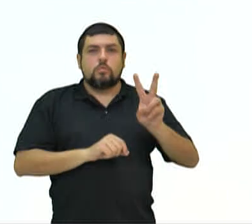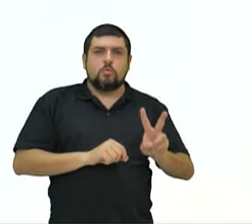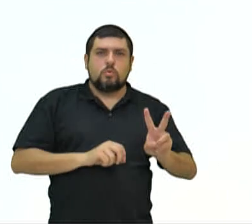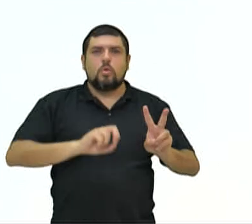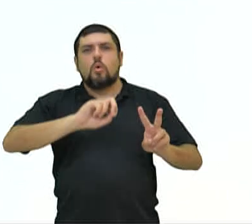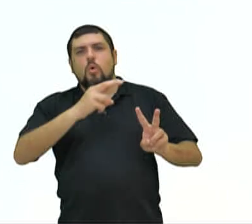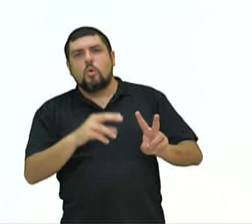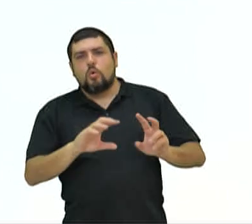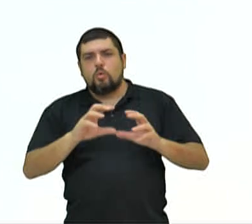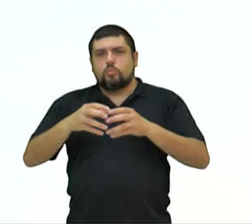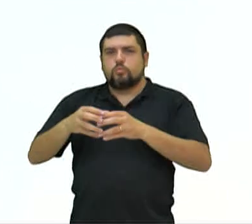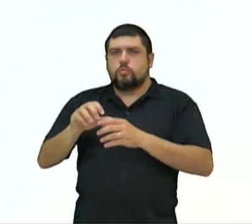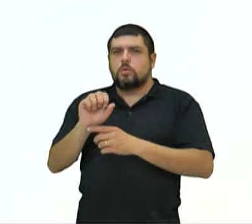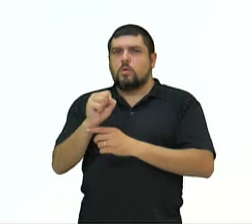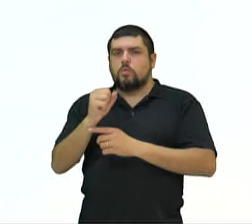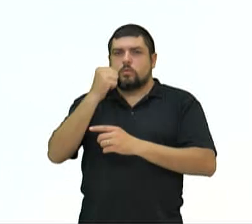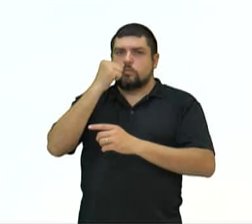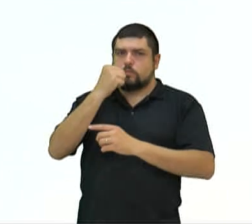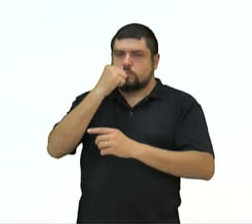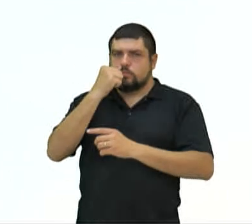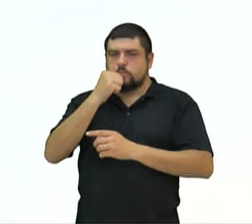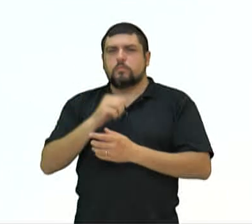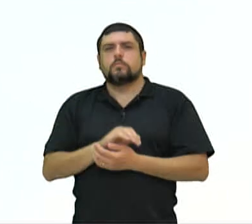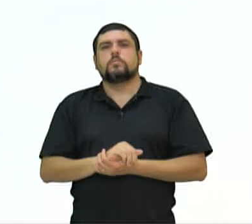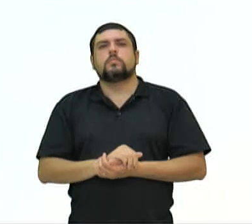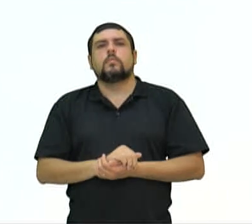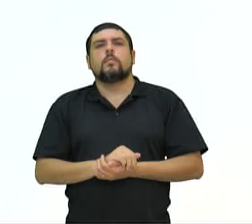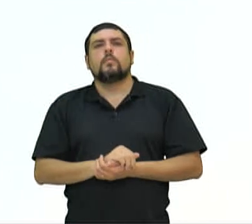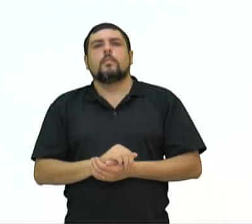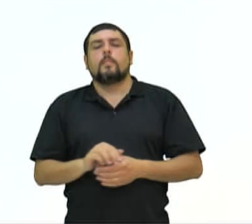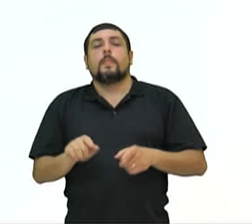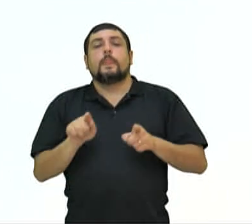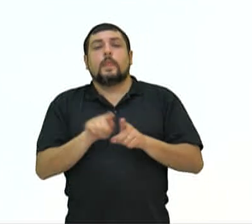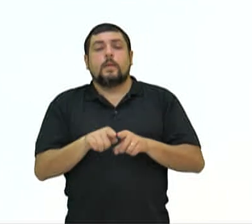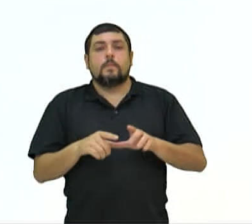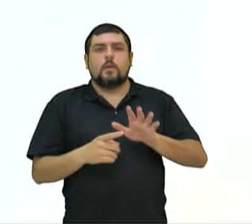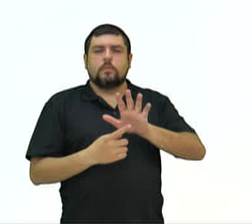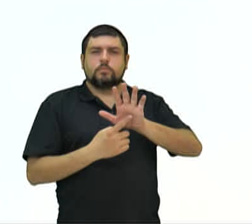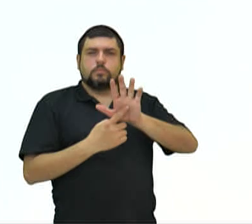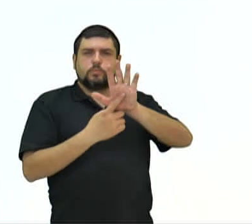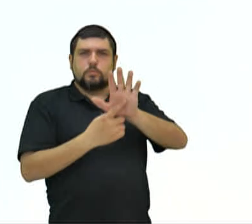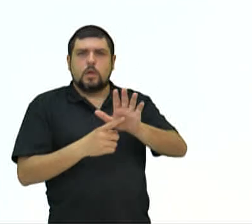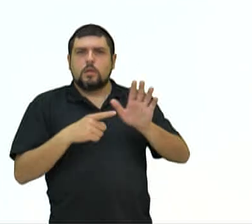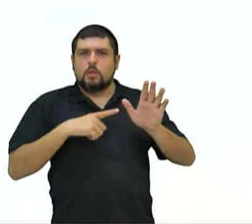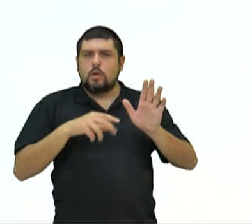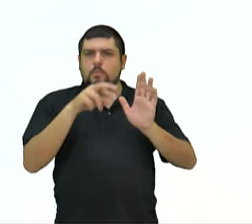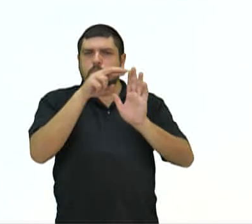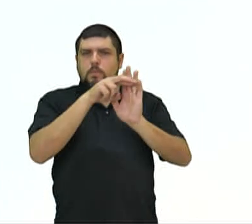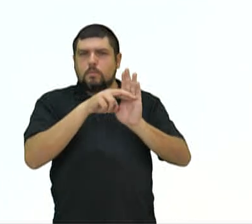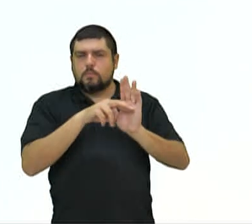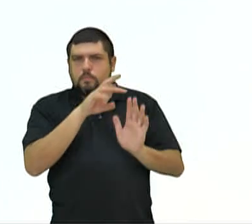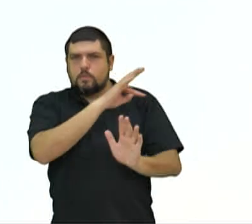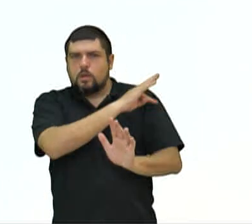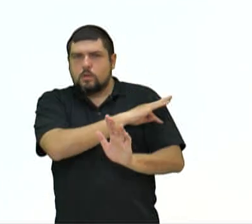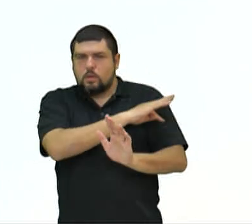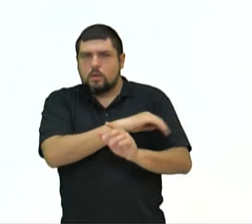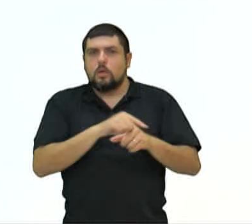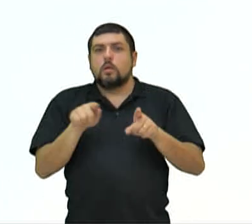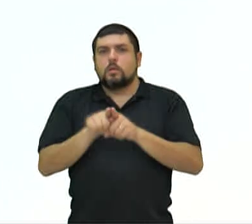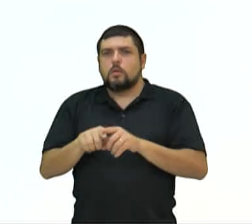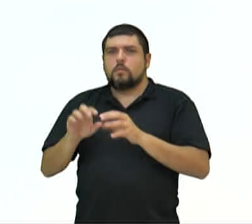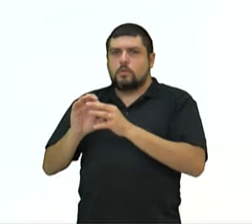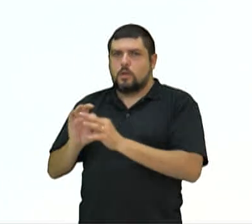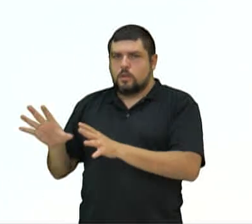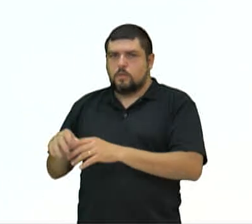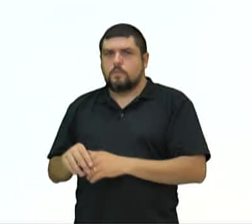8 meninas, 8 atletas. Apresentações em rotina técnica e rotina livre. Lembrando que a